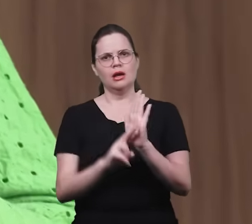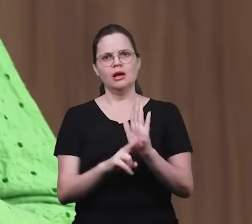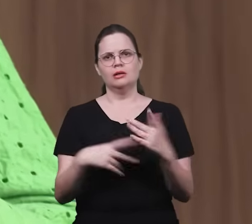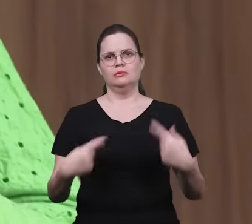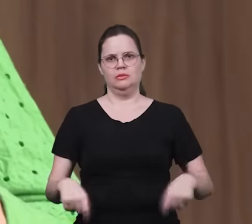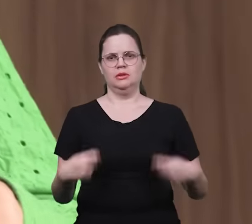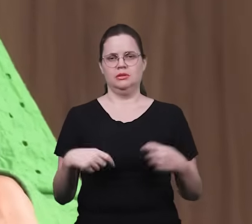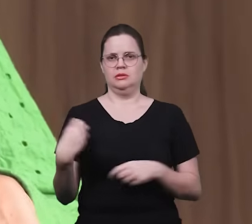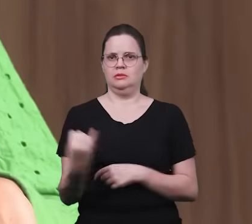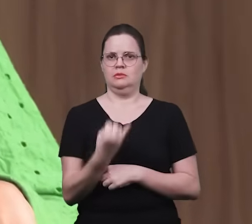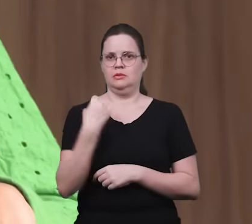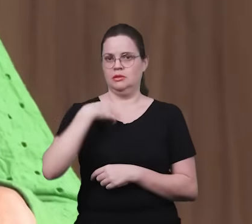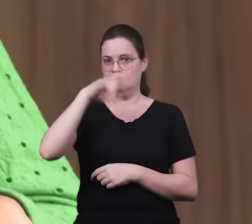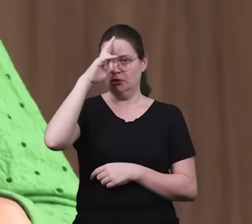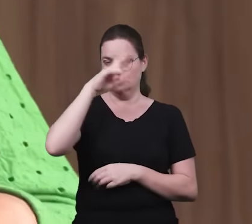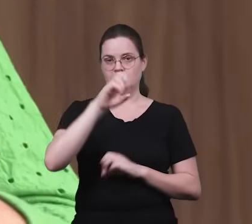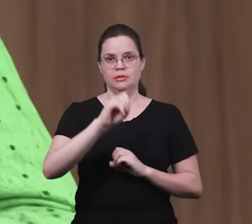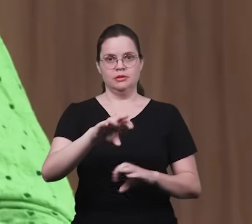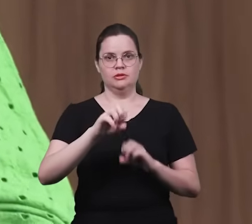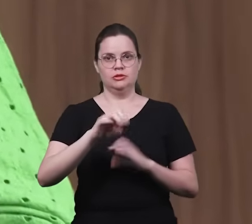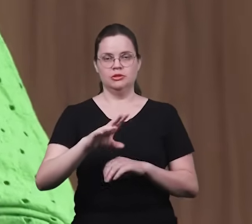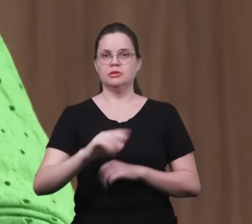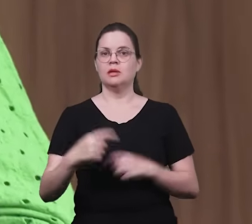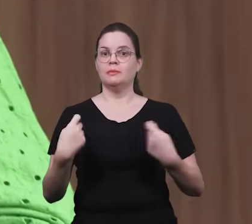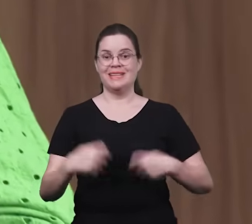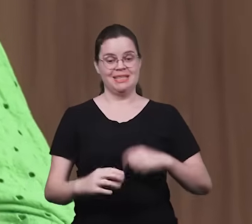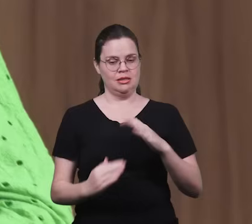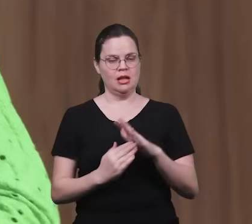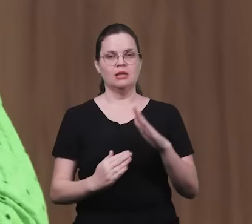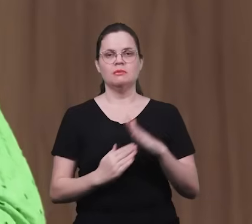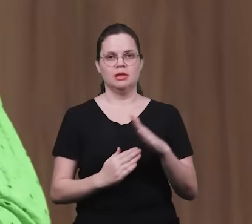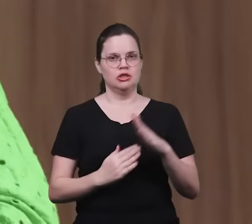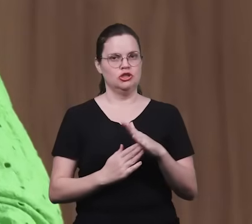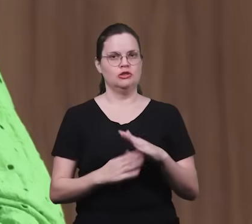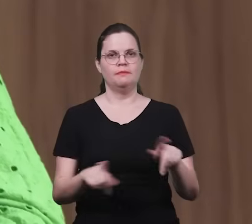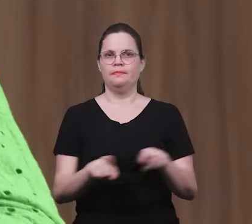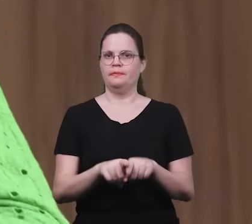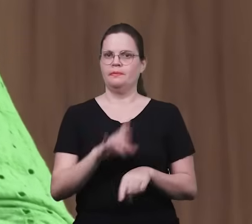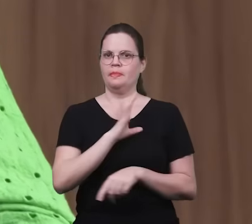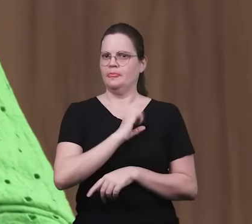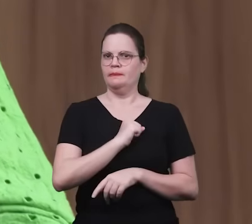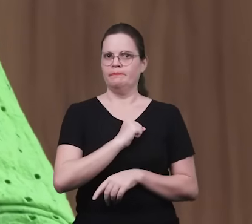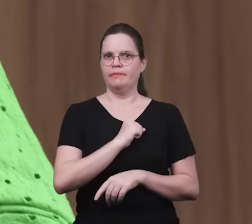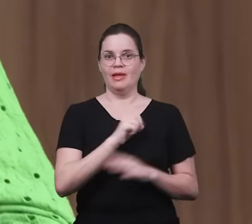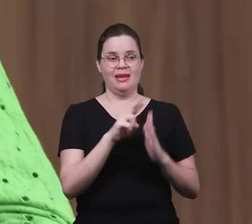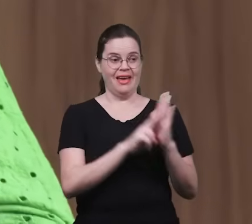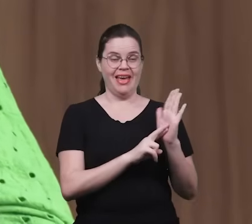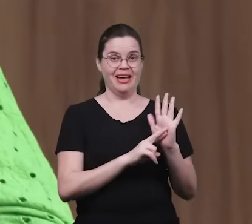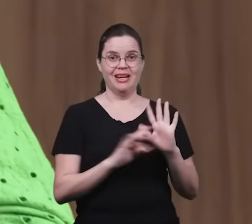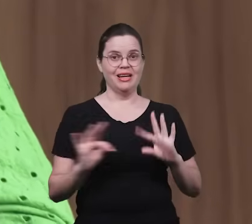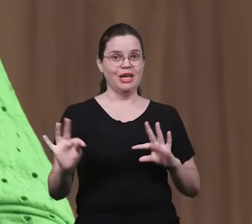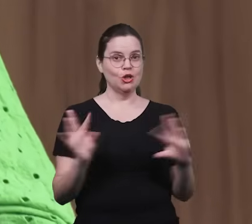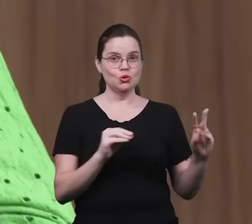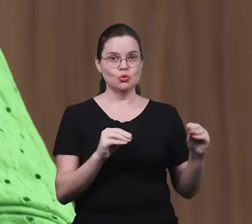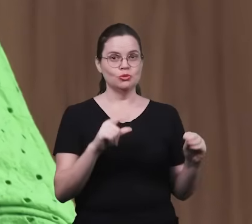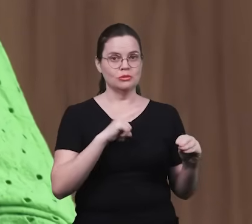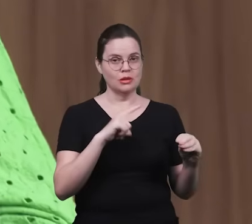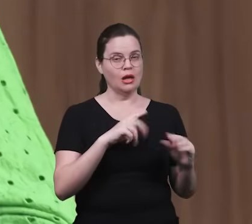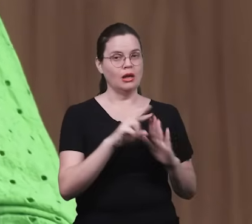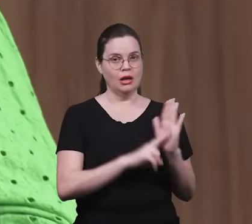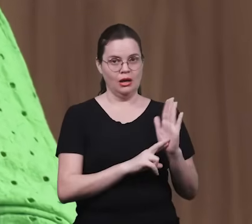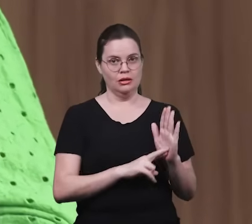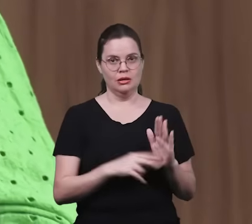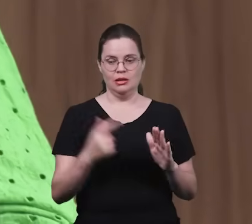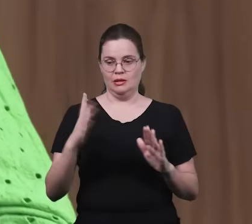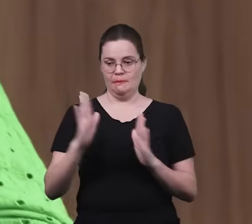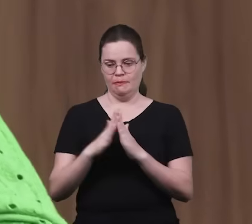importante lembrar sobre o ensino com limites e também com amor. Há regras em todos os lugares e na nossa casa não é diferente.